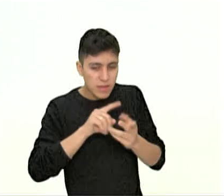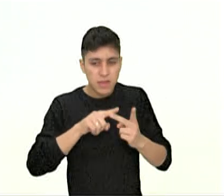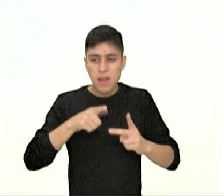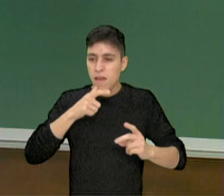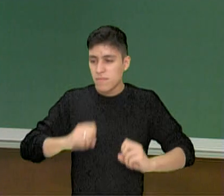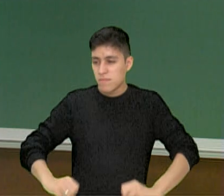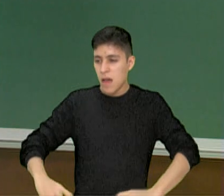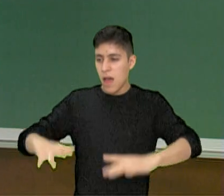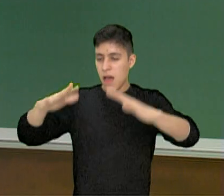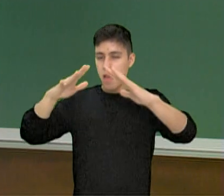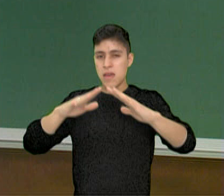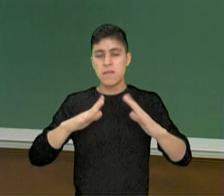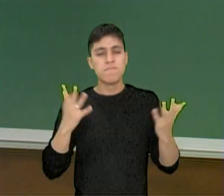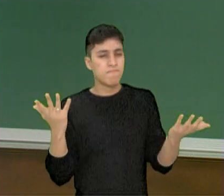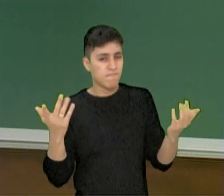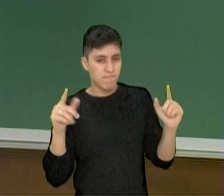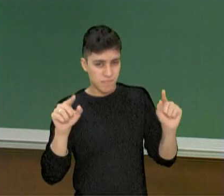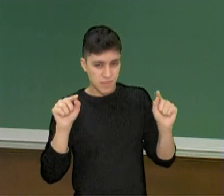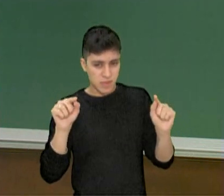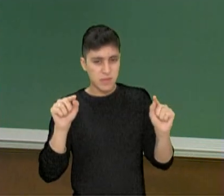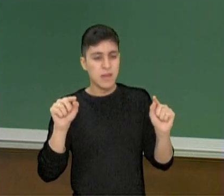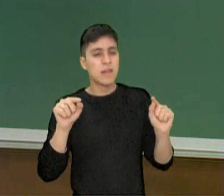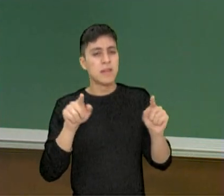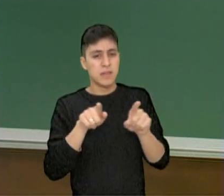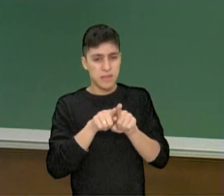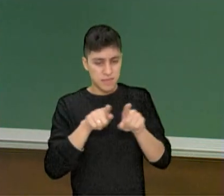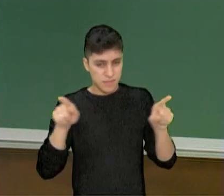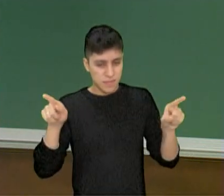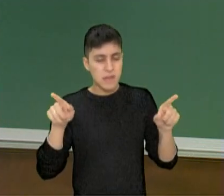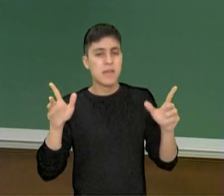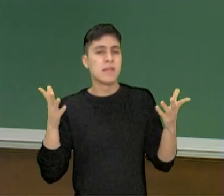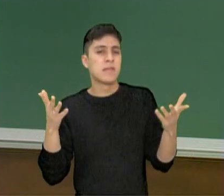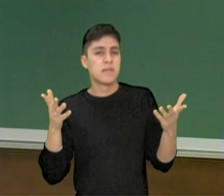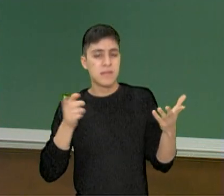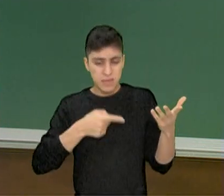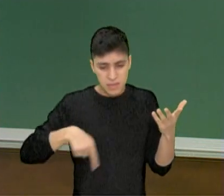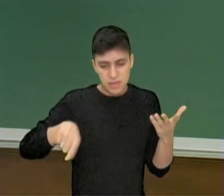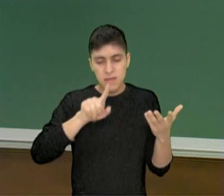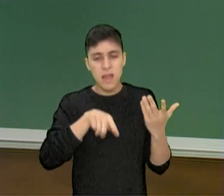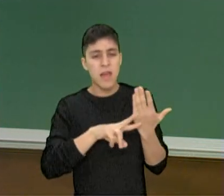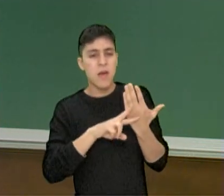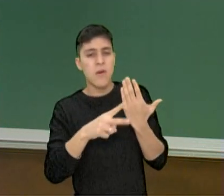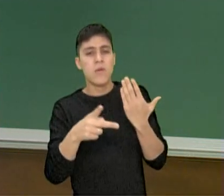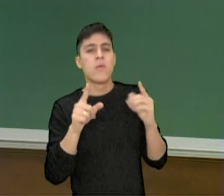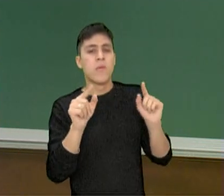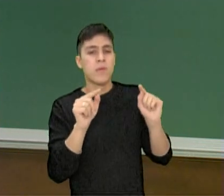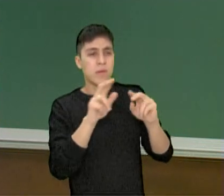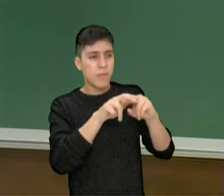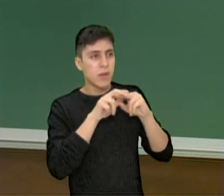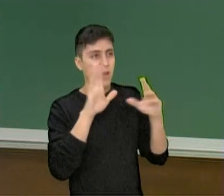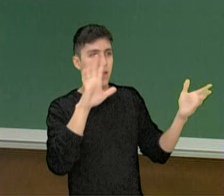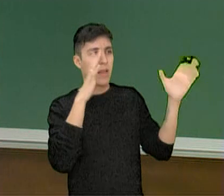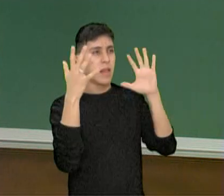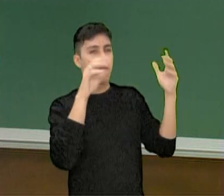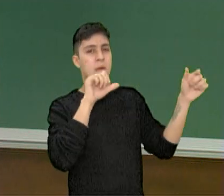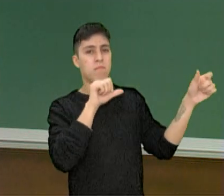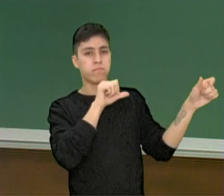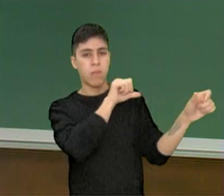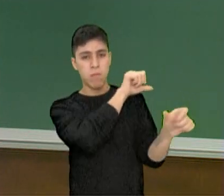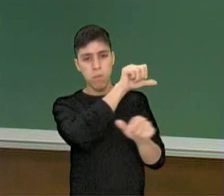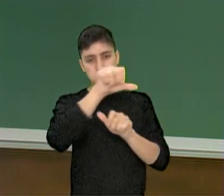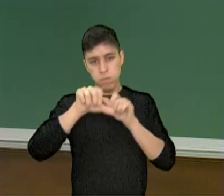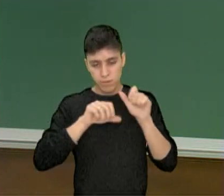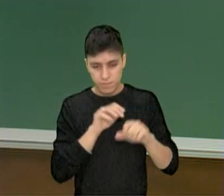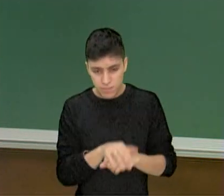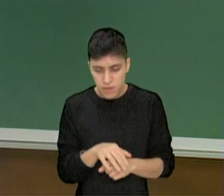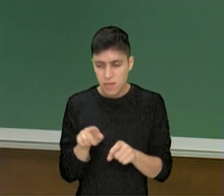nível do mar, ademais da inseguridade alimentar, serão consequências da mudança climática. A extinção